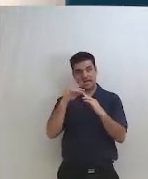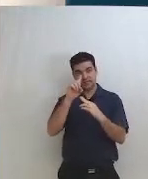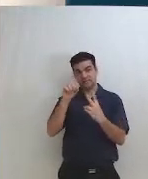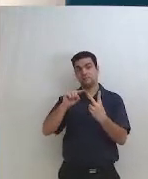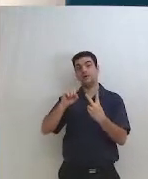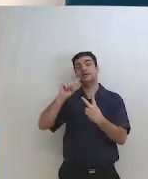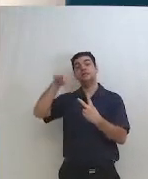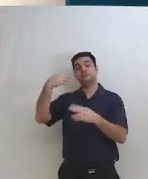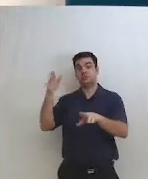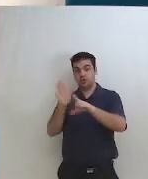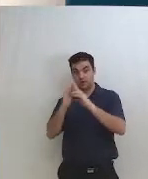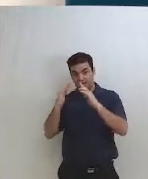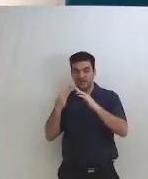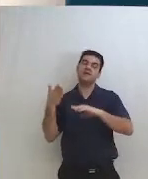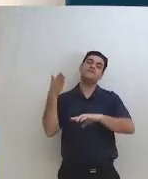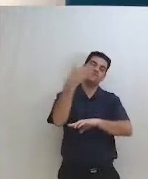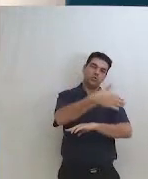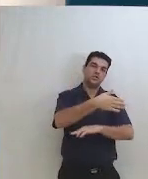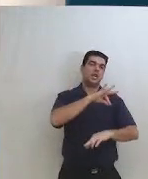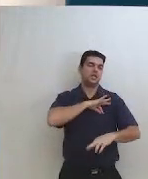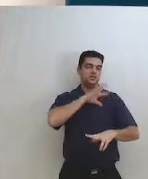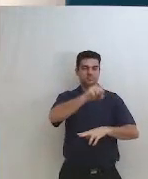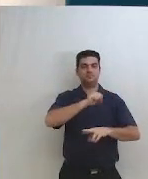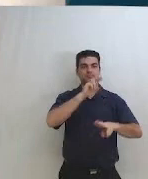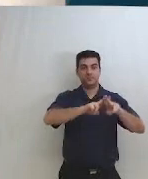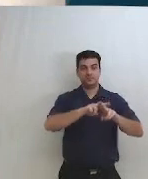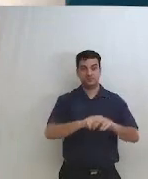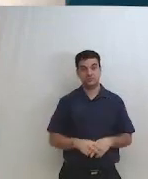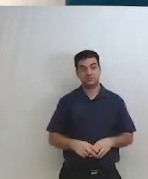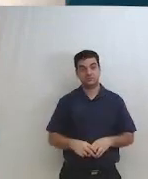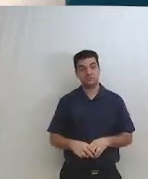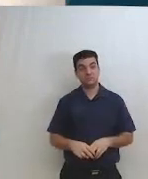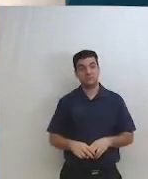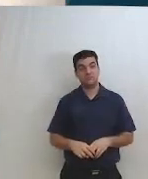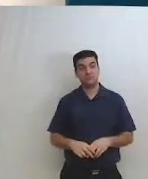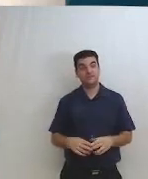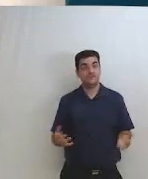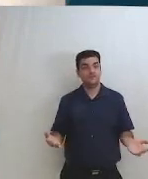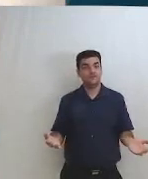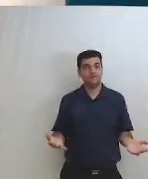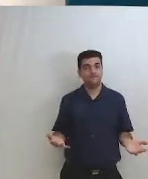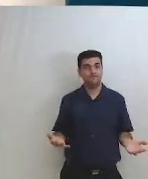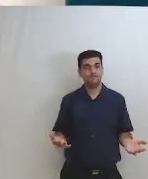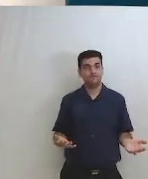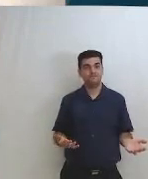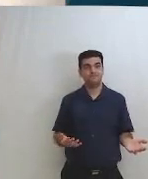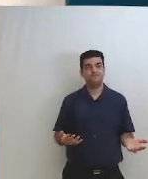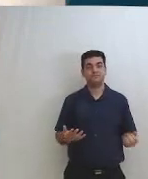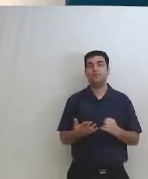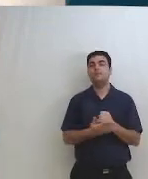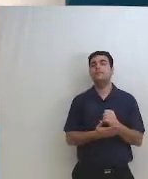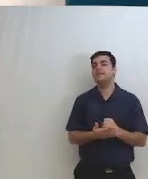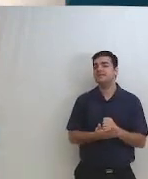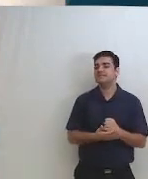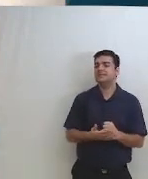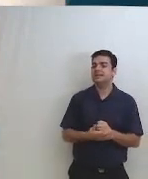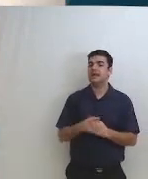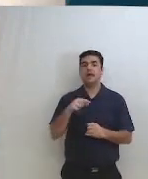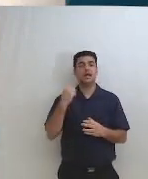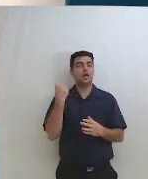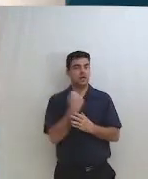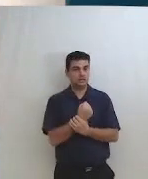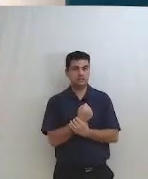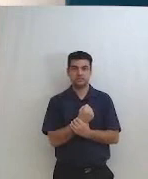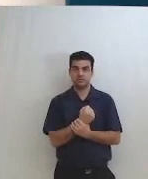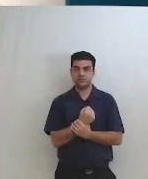que origina toda a nossa insurgência, ele tem como base a garantia da ordem pública.